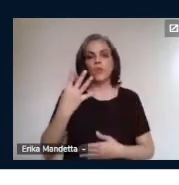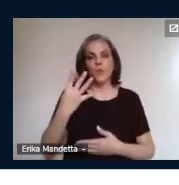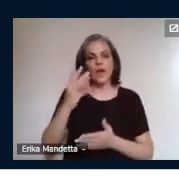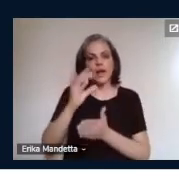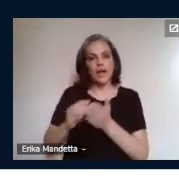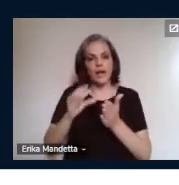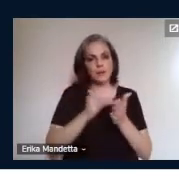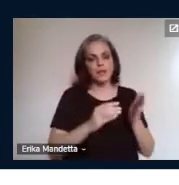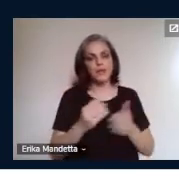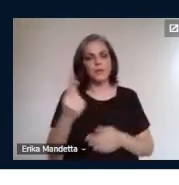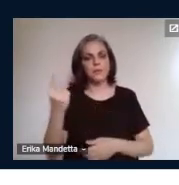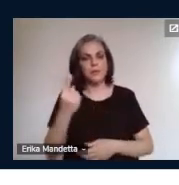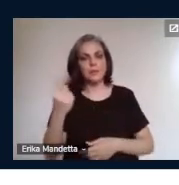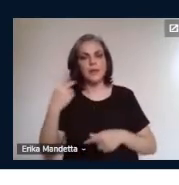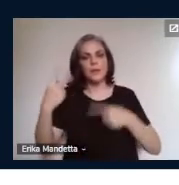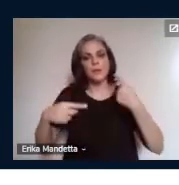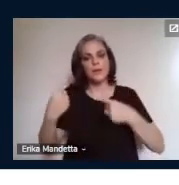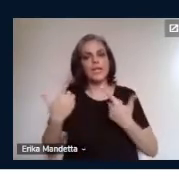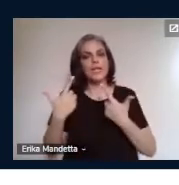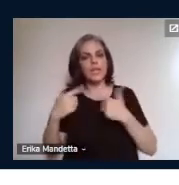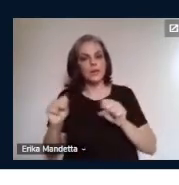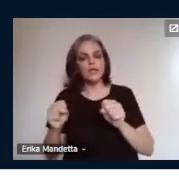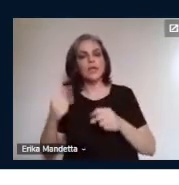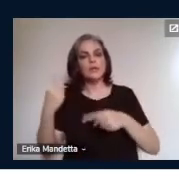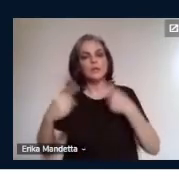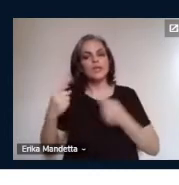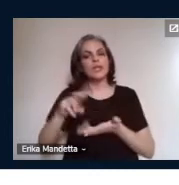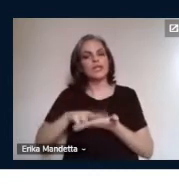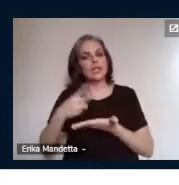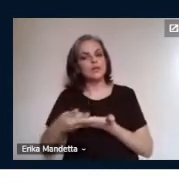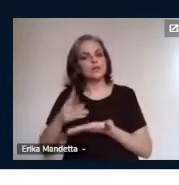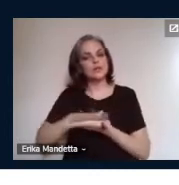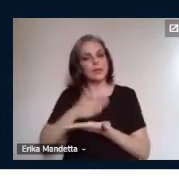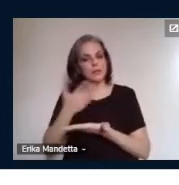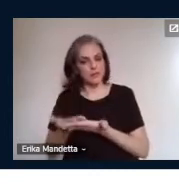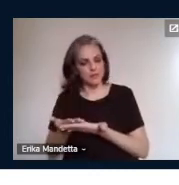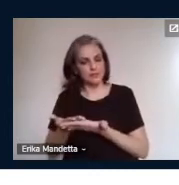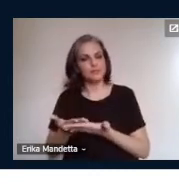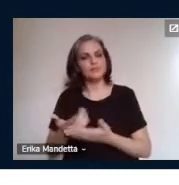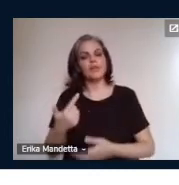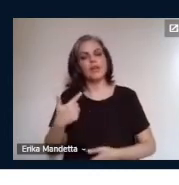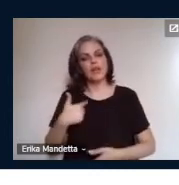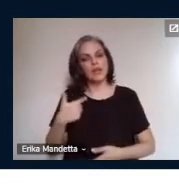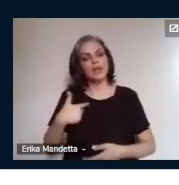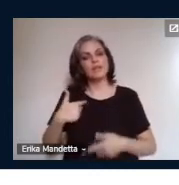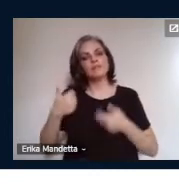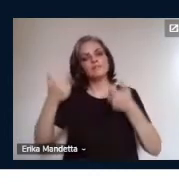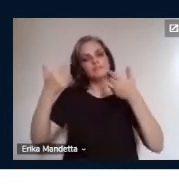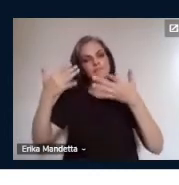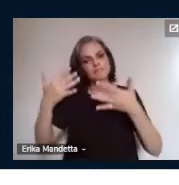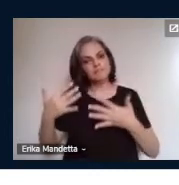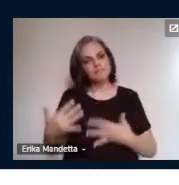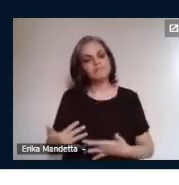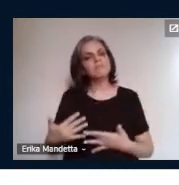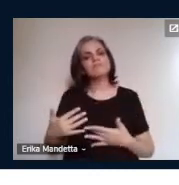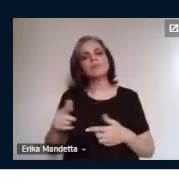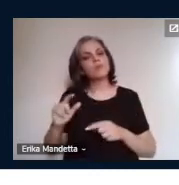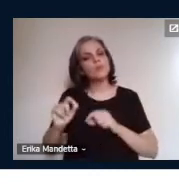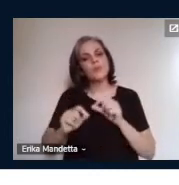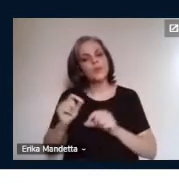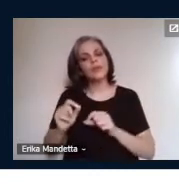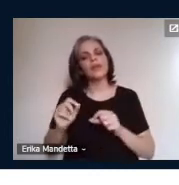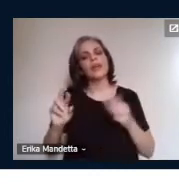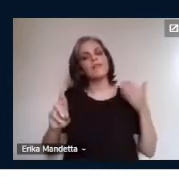intitulado Políticas Linguísticas e Políticas de Tradução e Interpretação, eu trago algumas referências